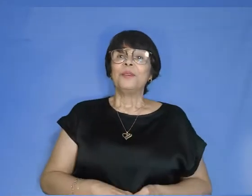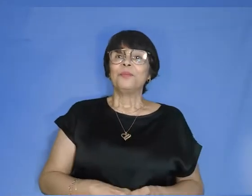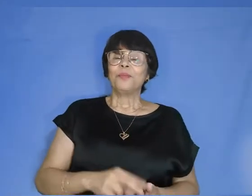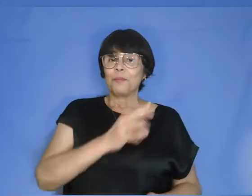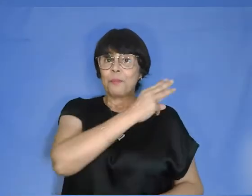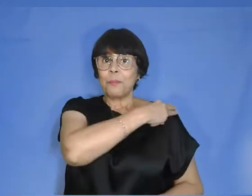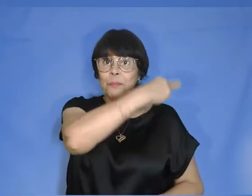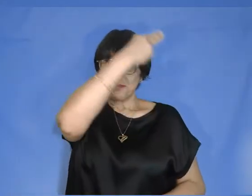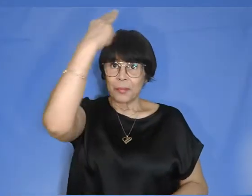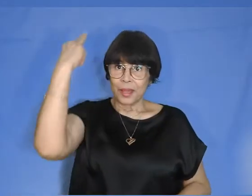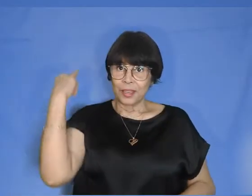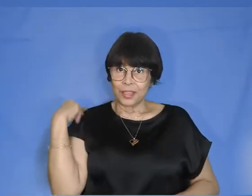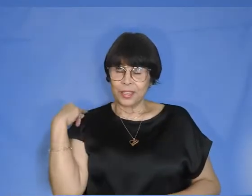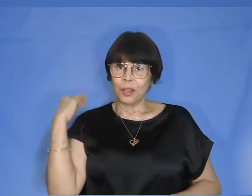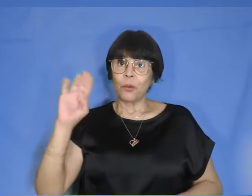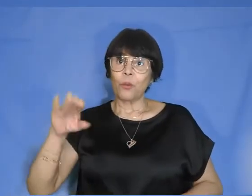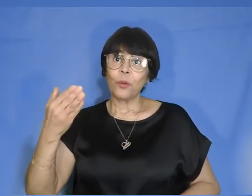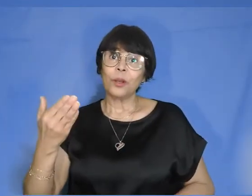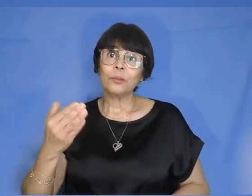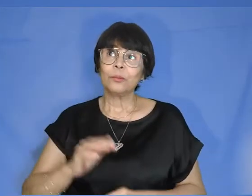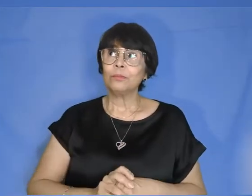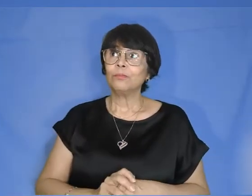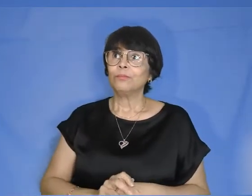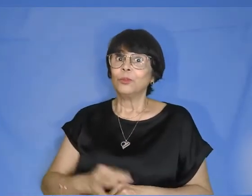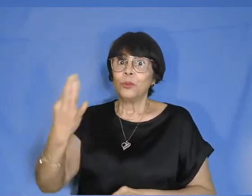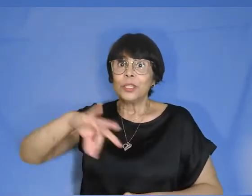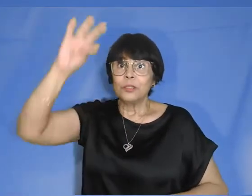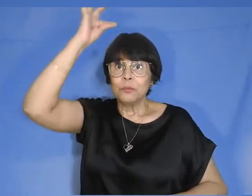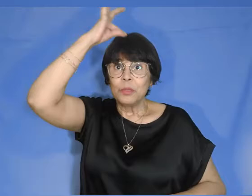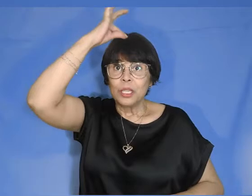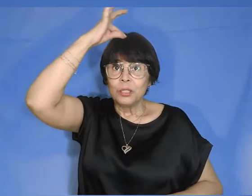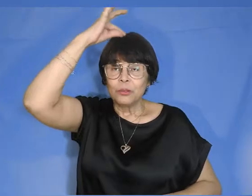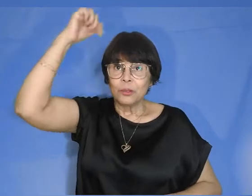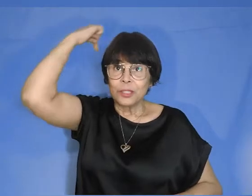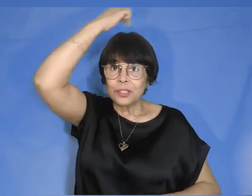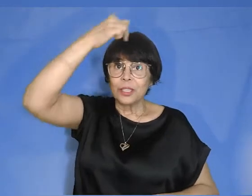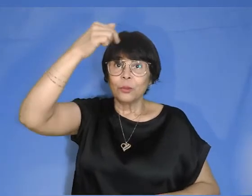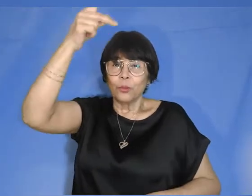significa expressar uns aos outros palavra de louvor,